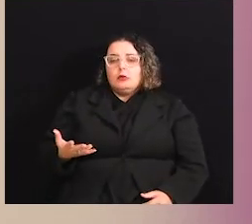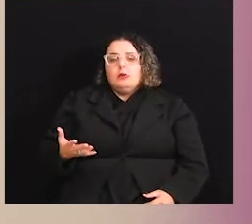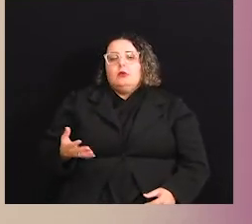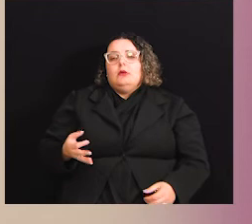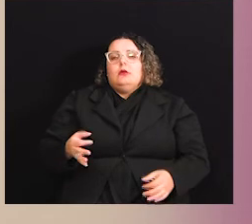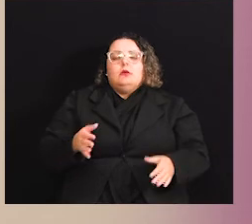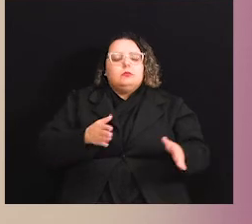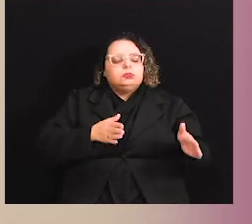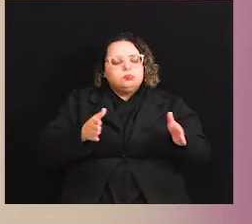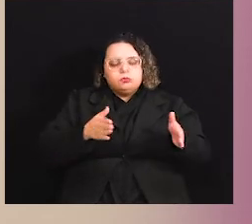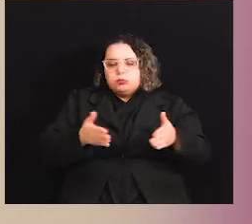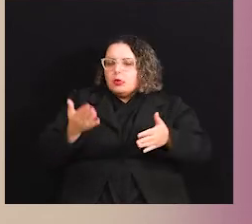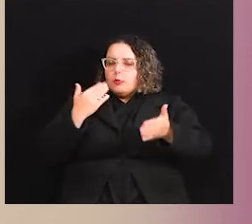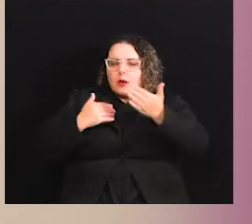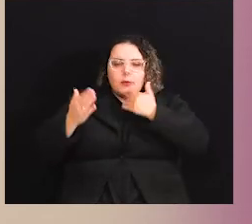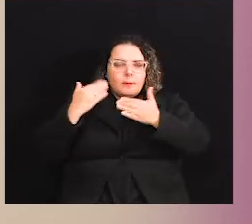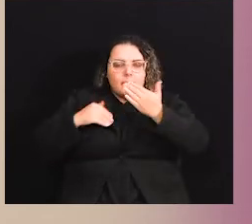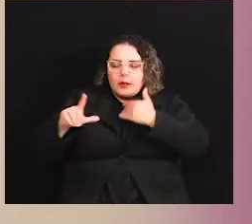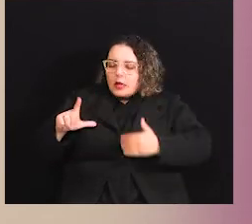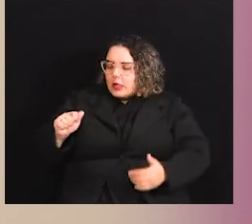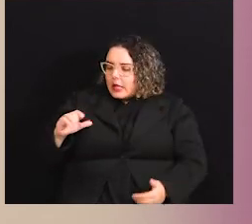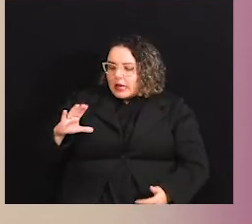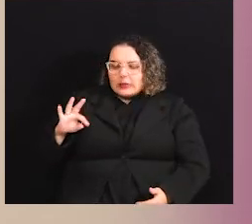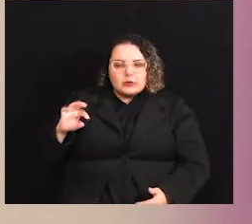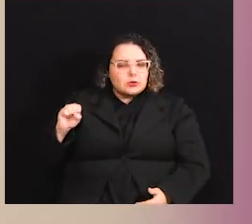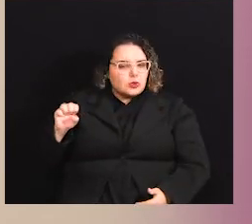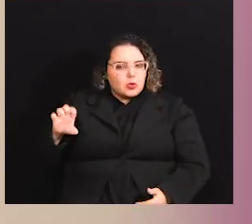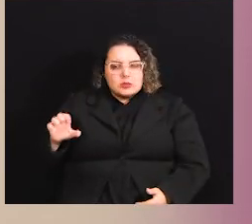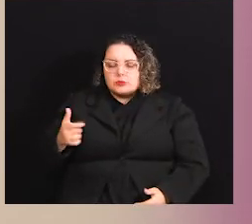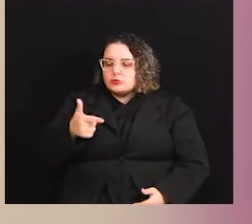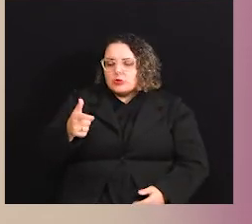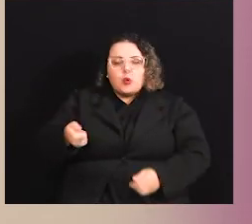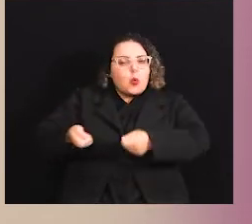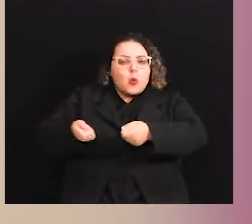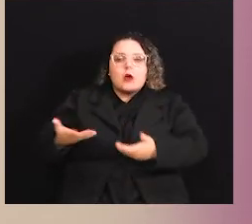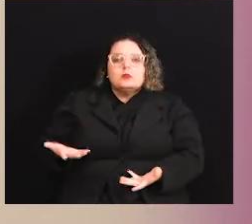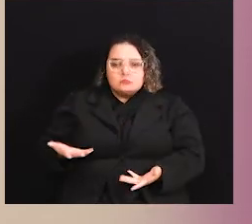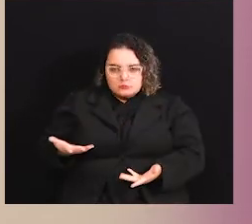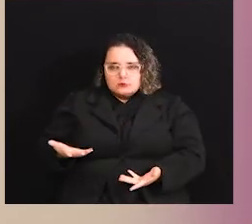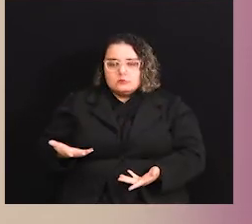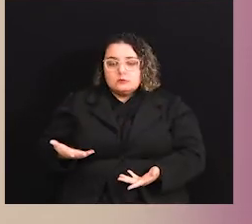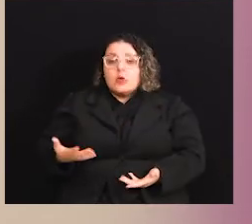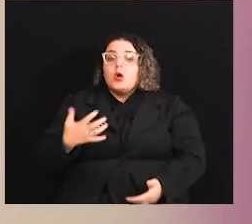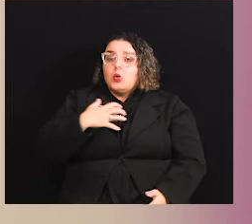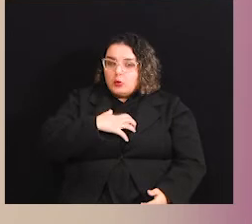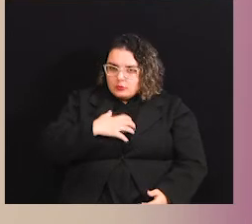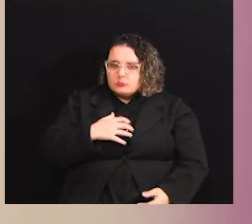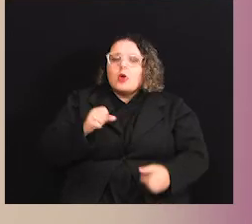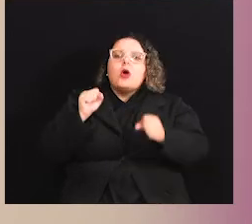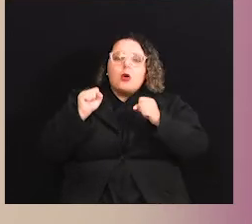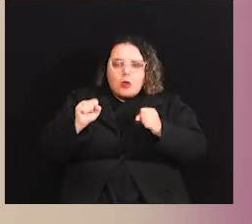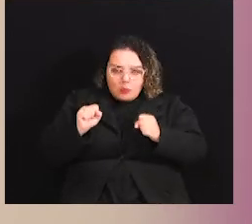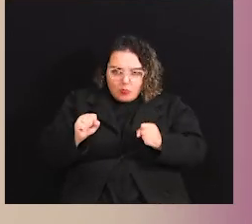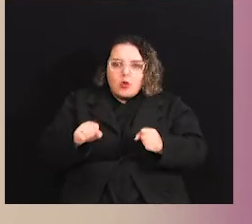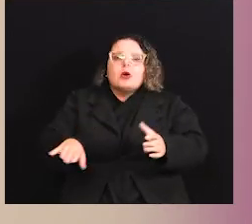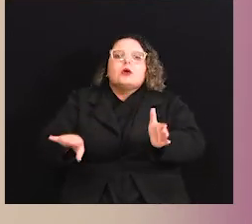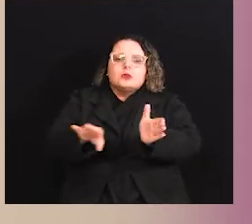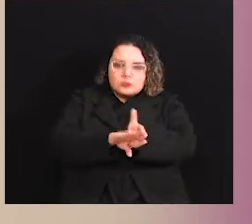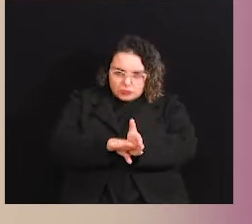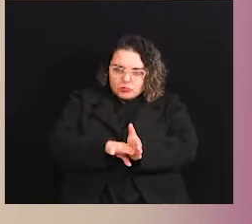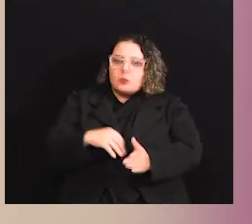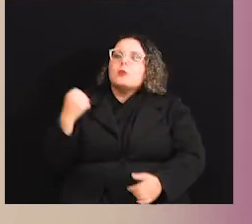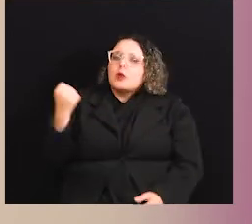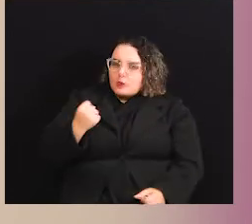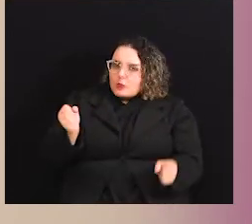longa data, ingerindo lactose sem um controle adequado, mesmo com sintomas, eles podem chegar a quadros